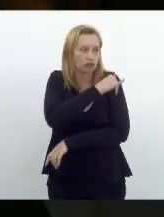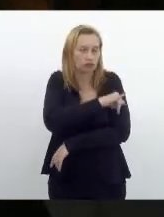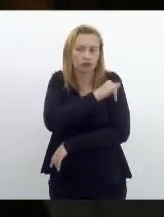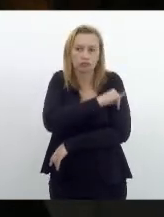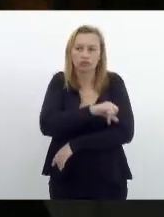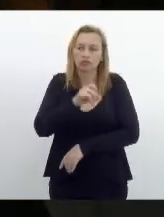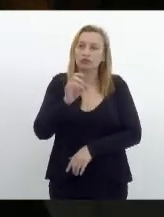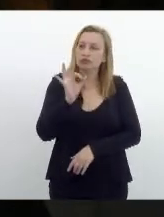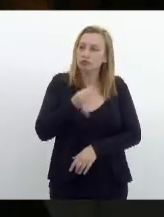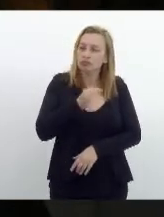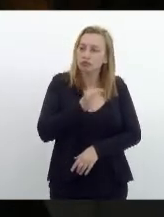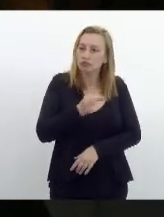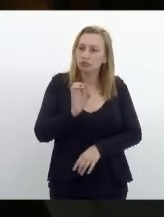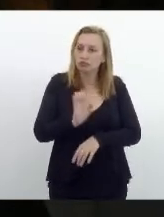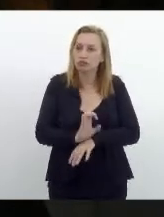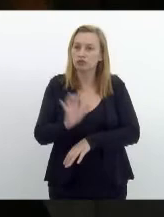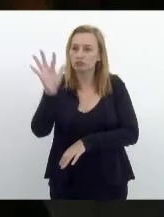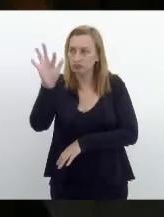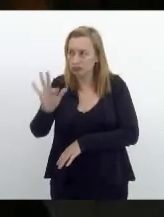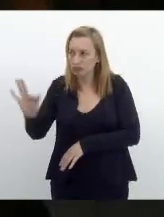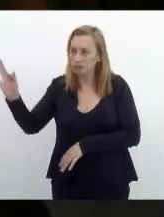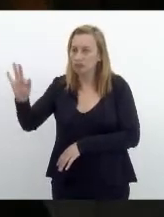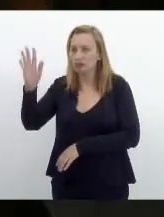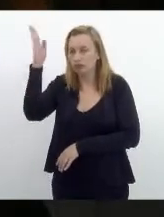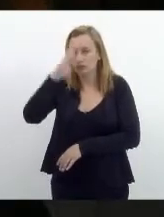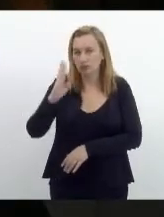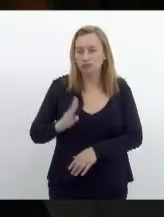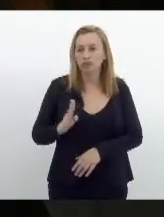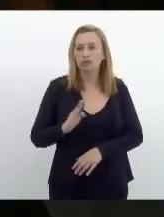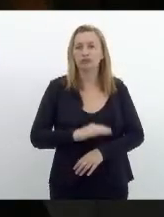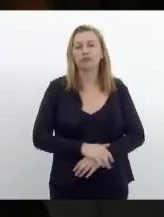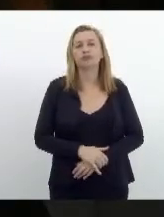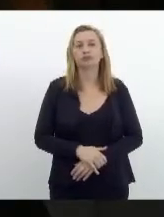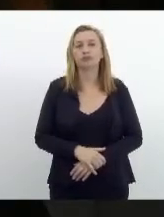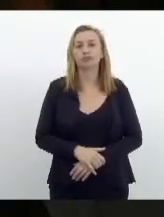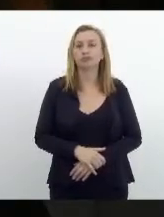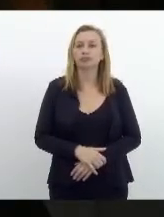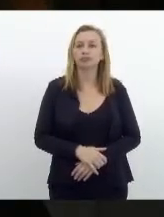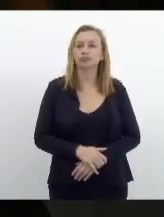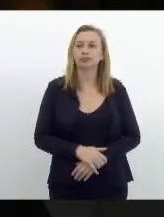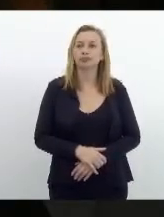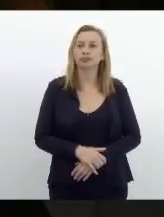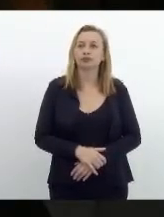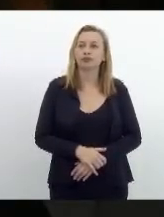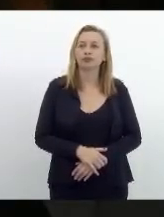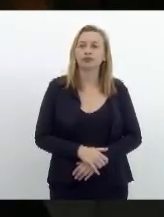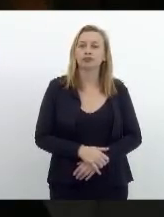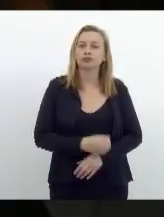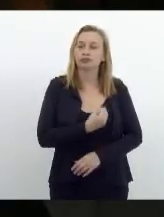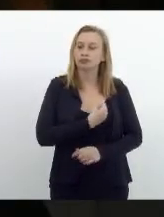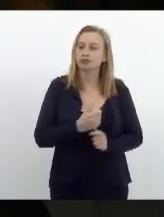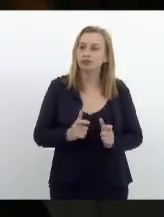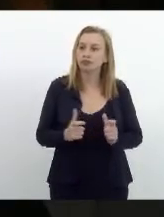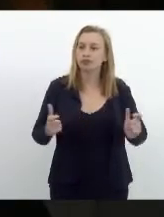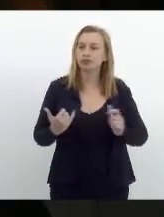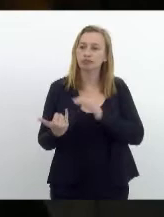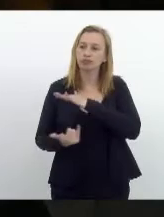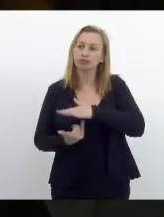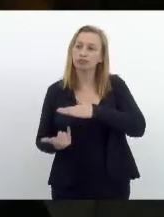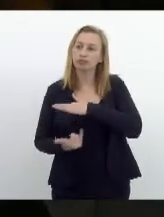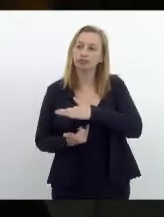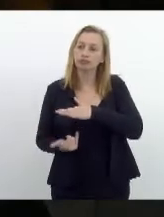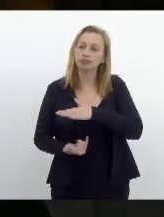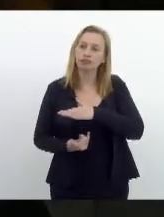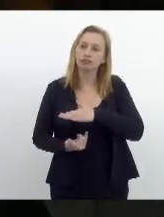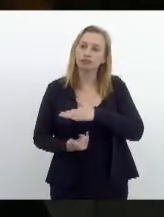é certamente o Estado da Federação Brasileira que detém o maior acervo de instituições